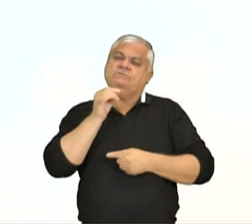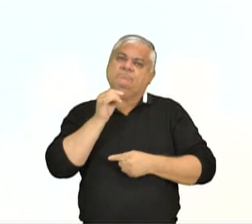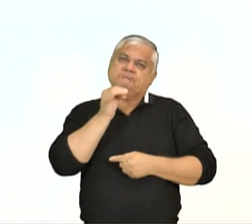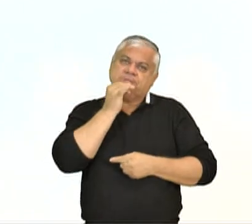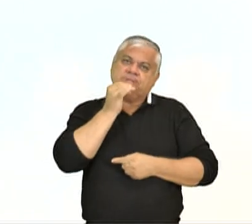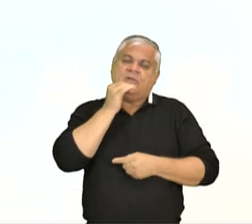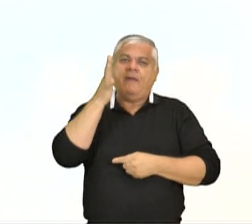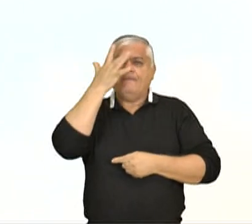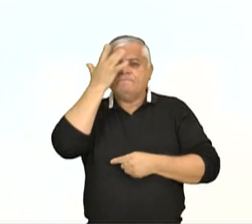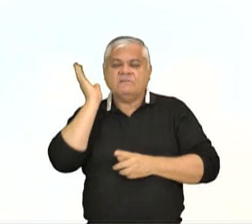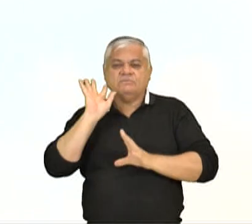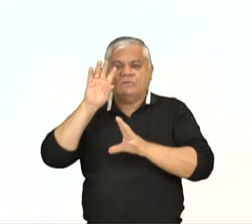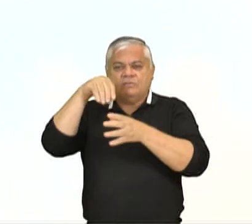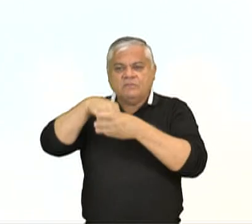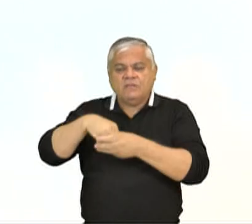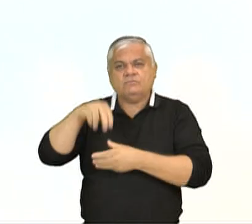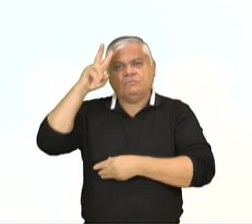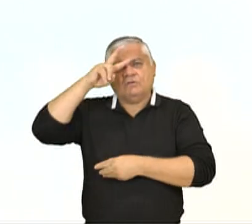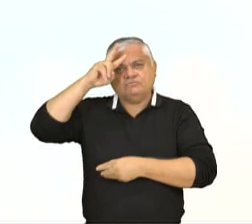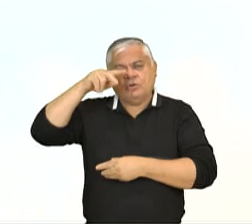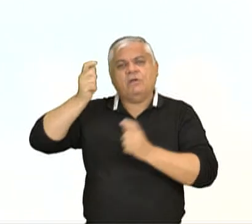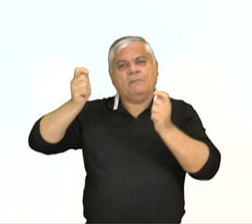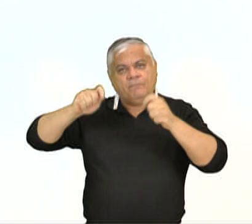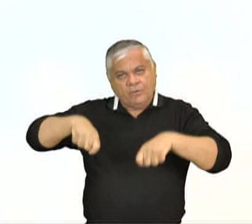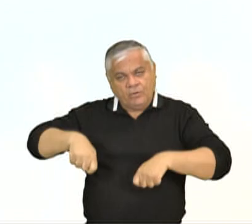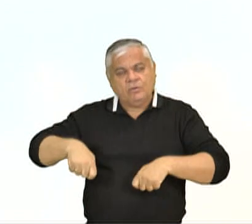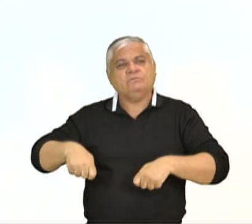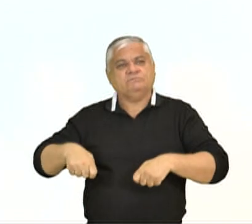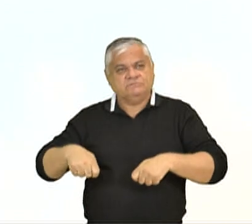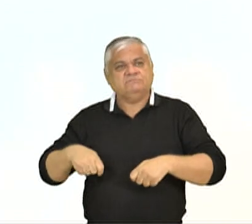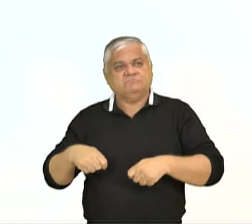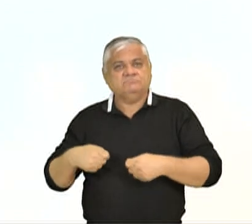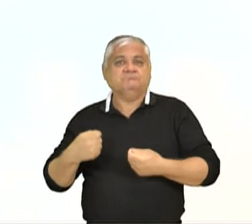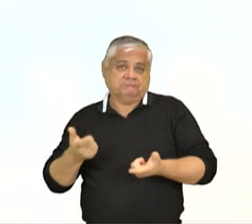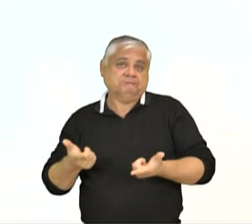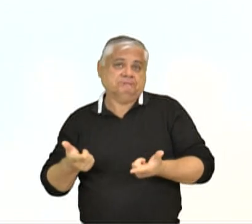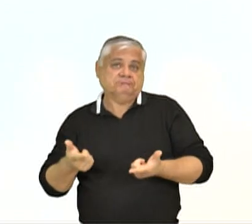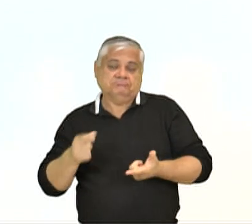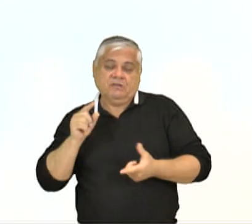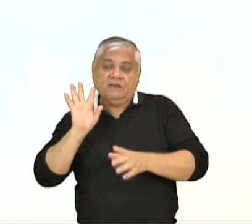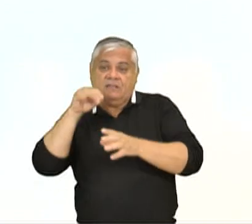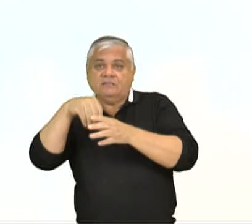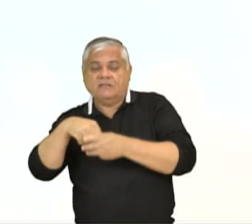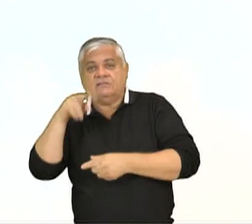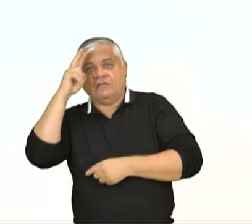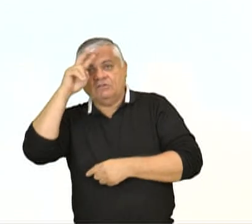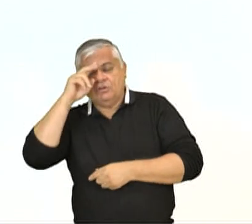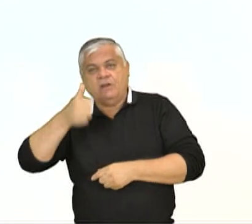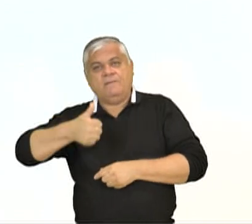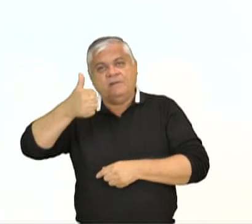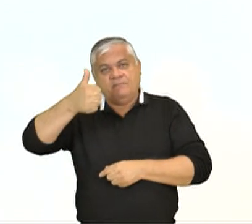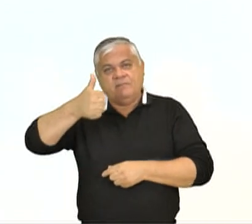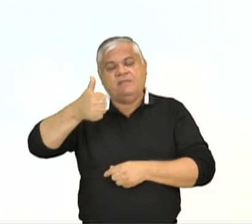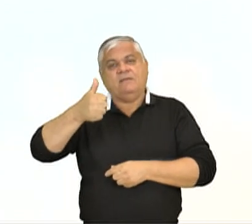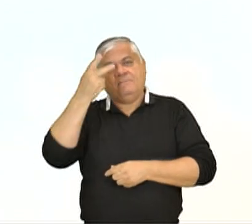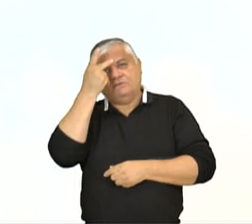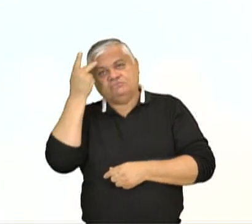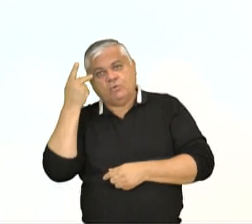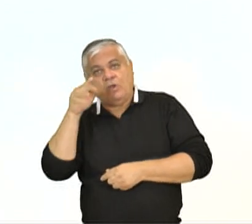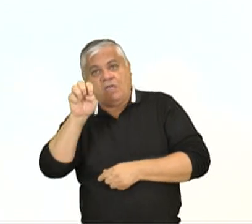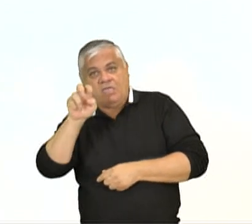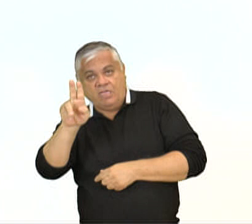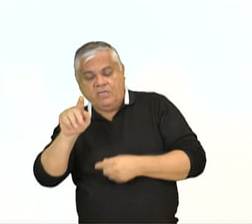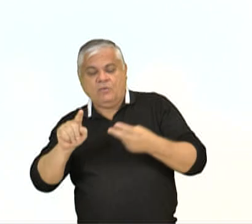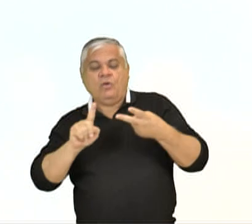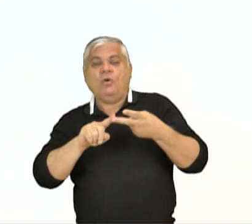que participa dos acontecimentos, que nós denominamos de narrador protagonista, narrador em primeira pessoa, ou ele pode ser